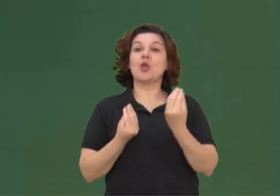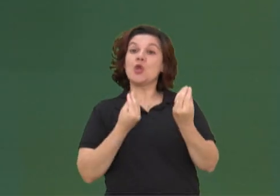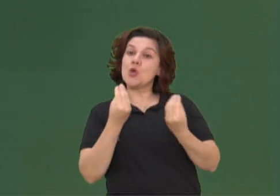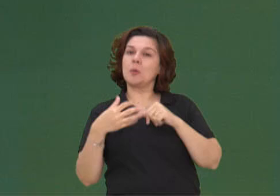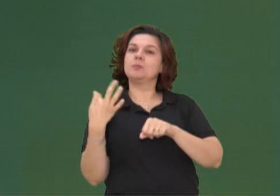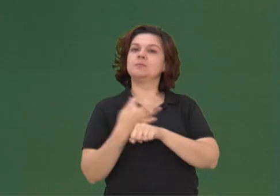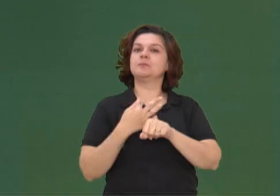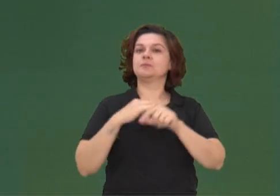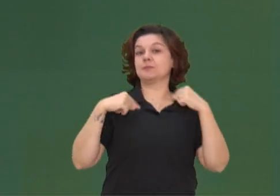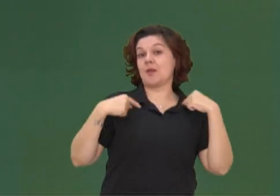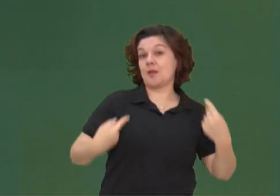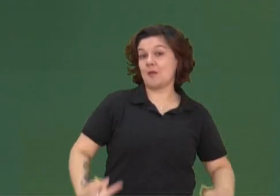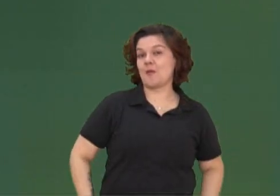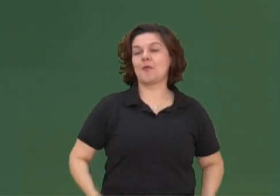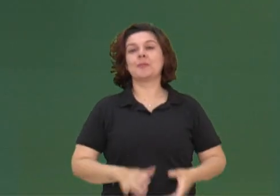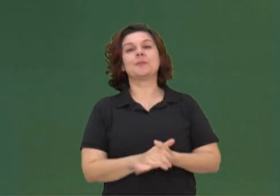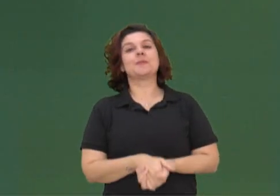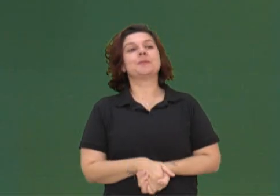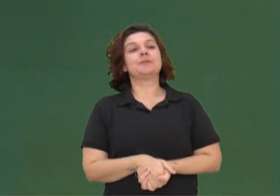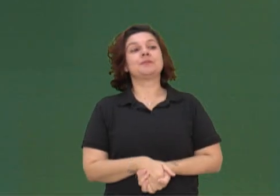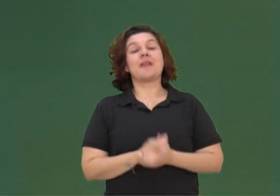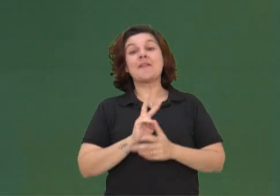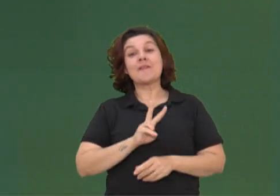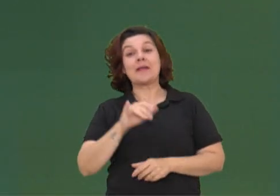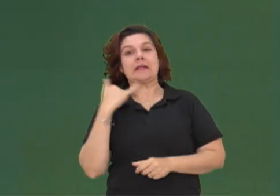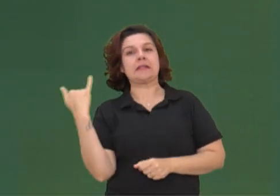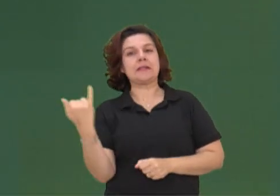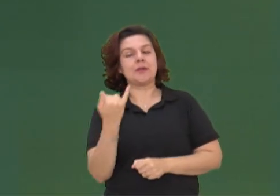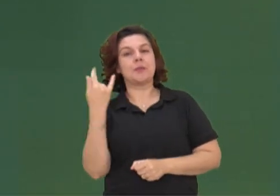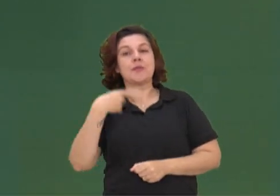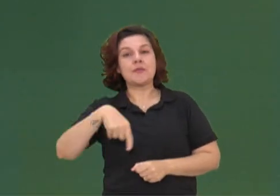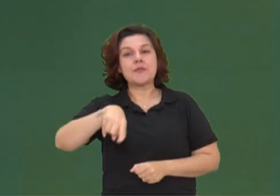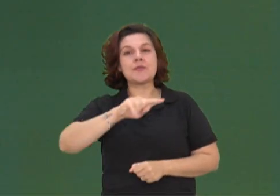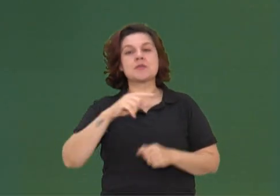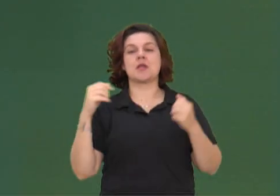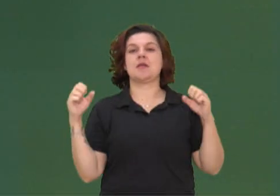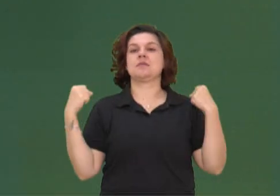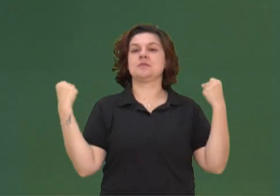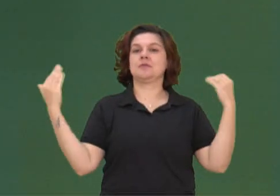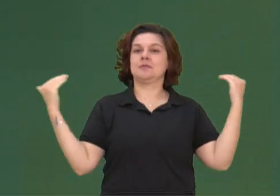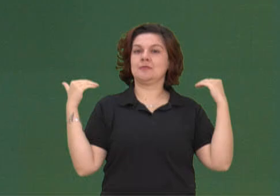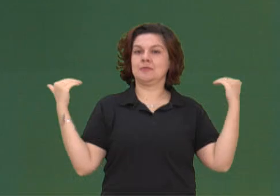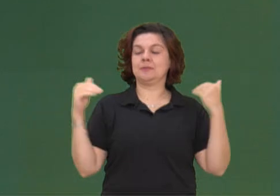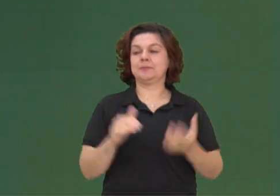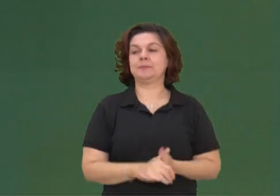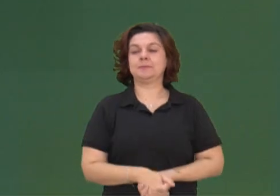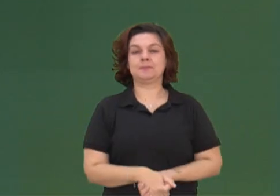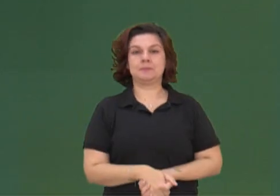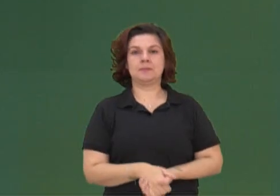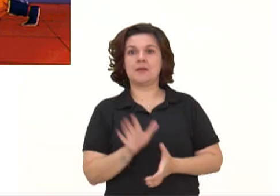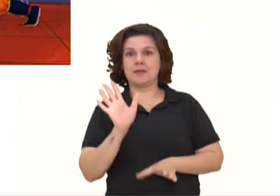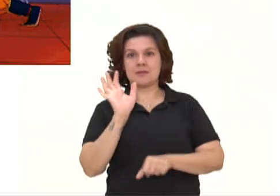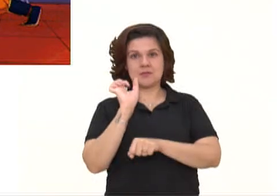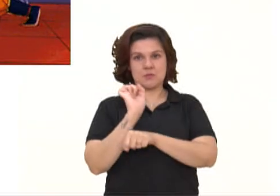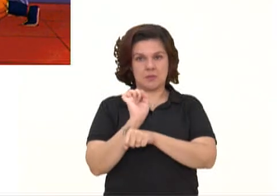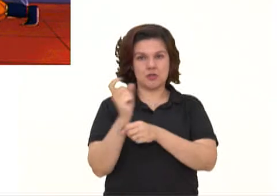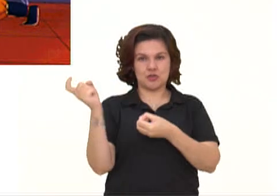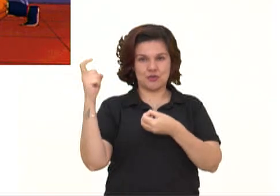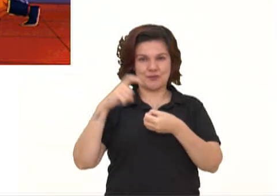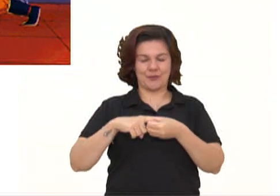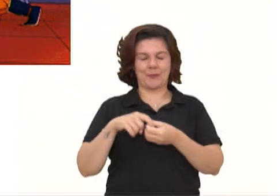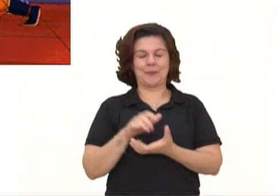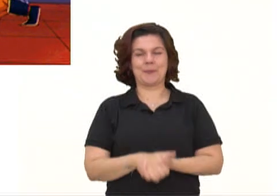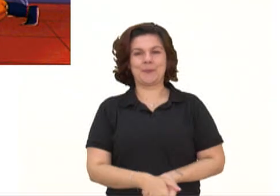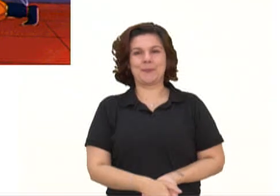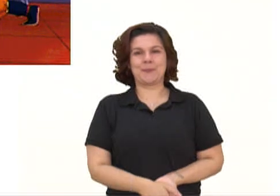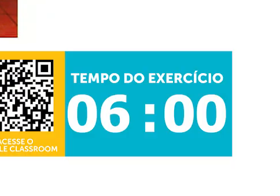resistência corporal vai ser importante para quem pratica algum tipo de exercício físico. Não sai daí, a gente já volta com a